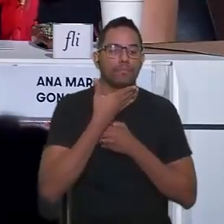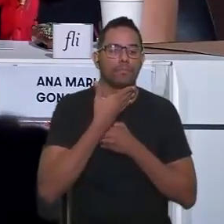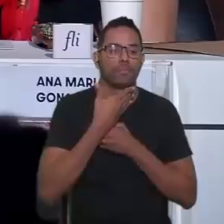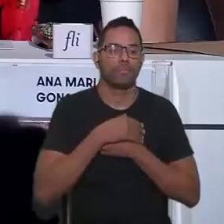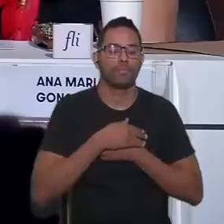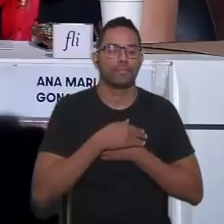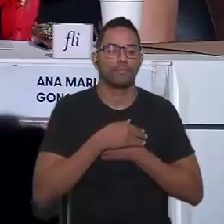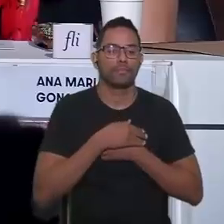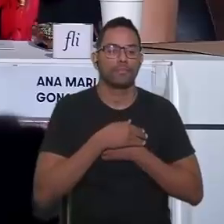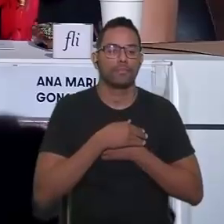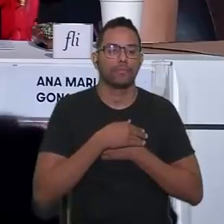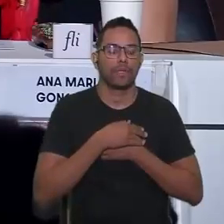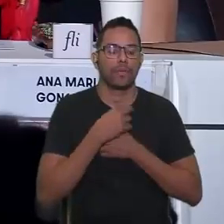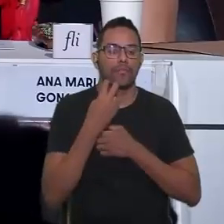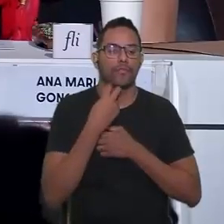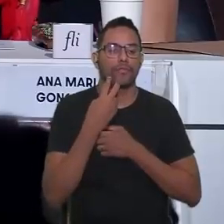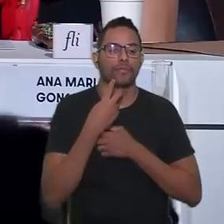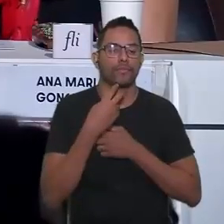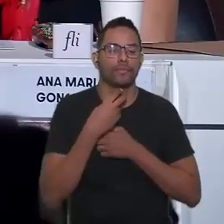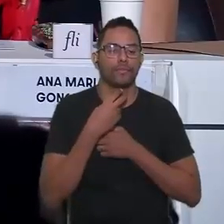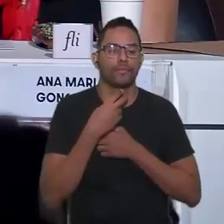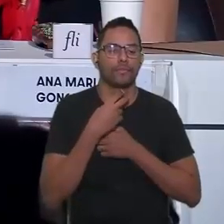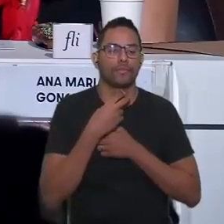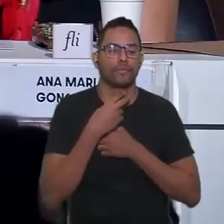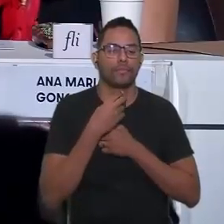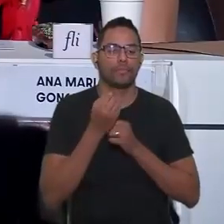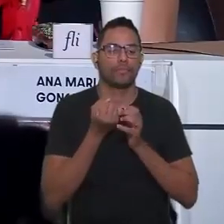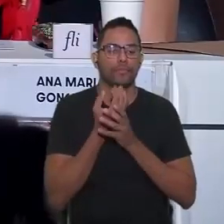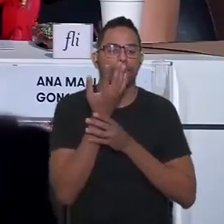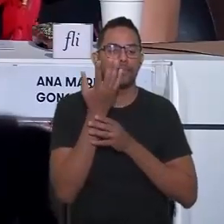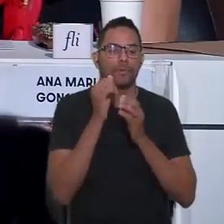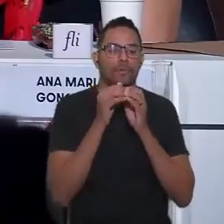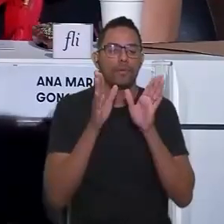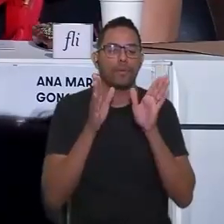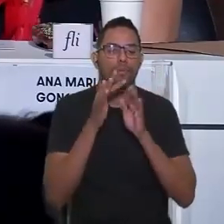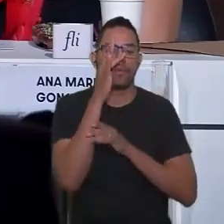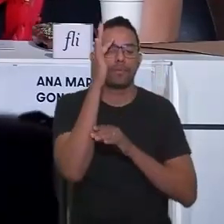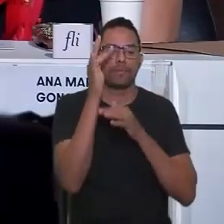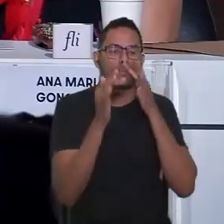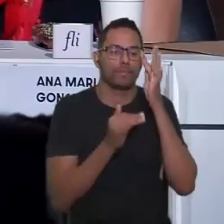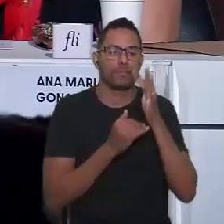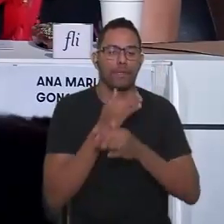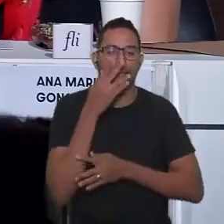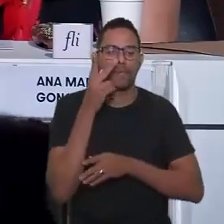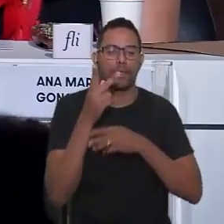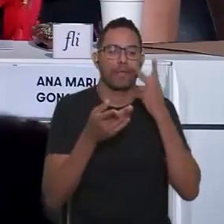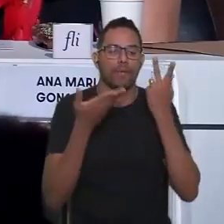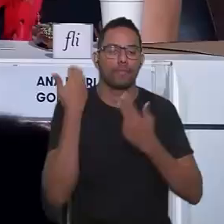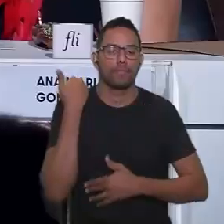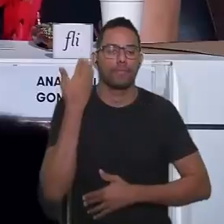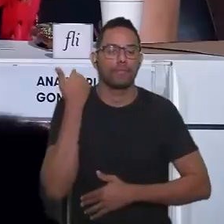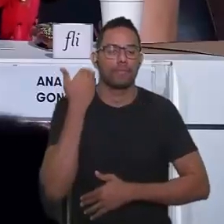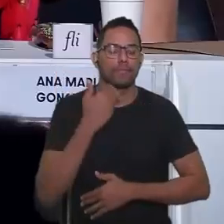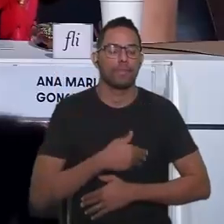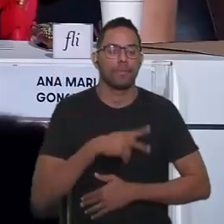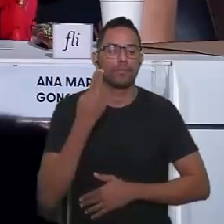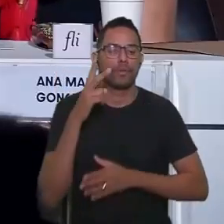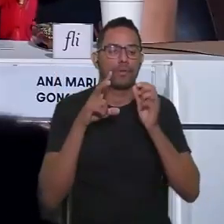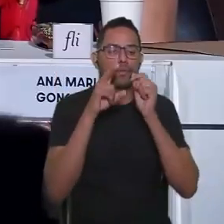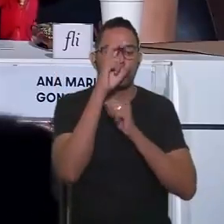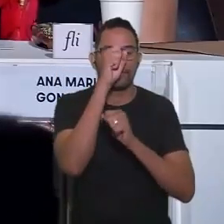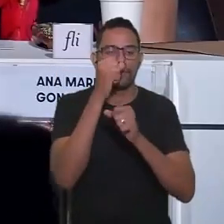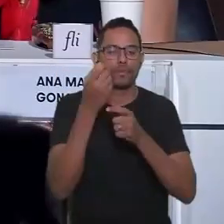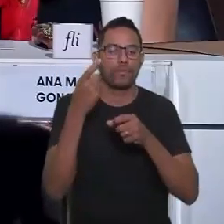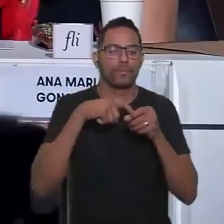onde brota o botão da voz, para que o botão desabroche, se abrindo na flor do meu falar antigo, por tua